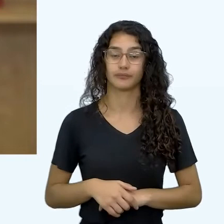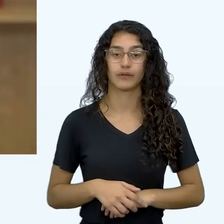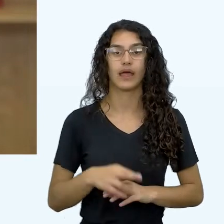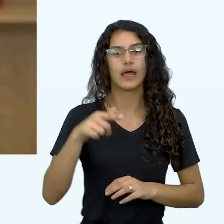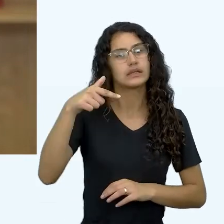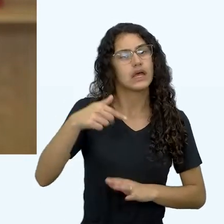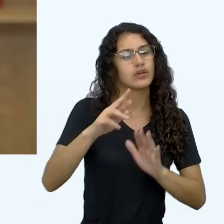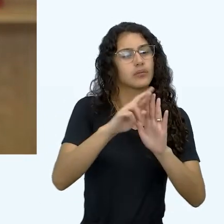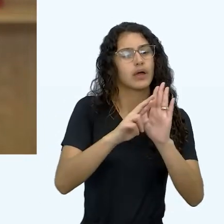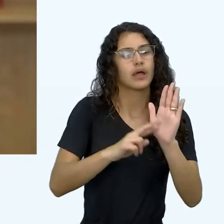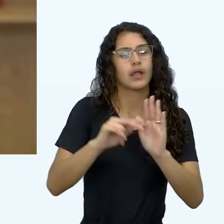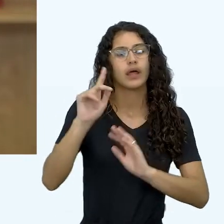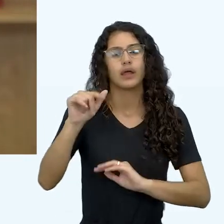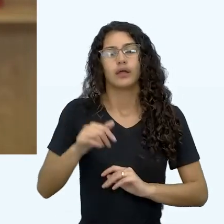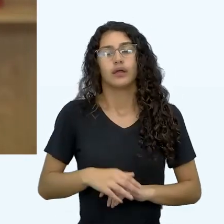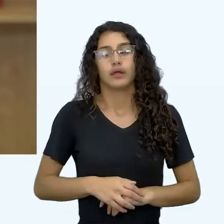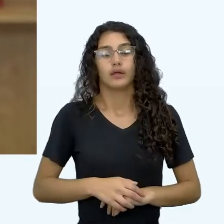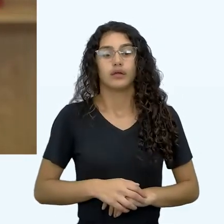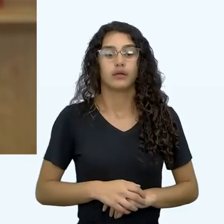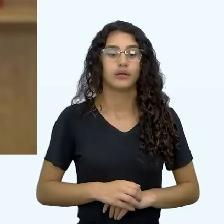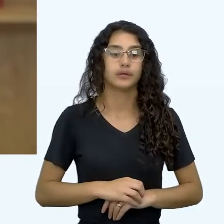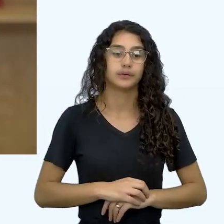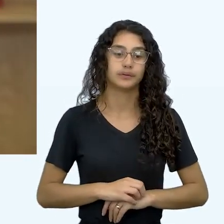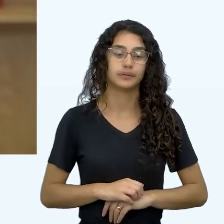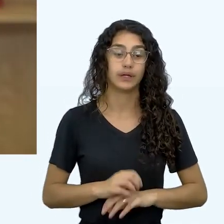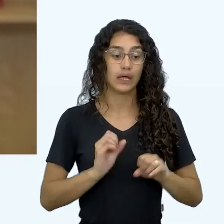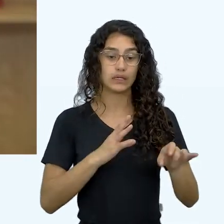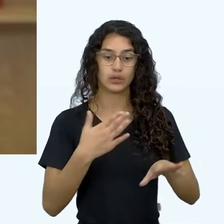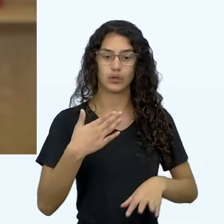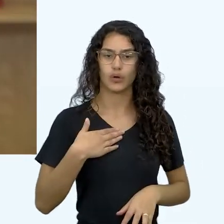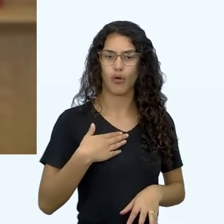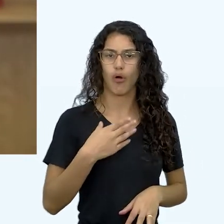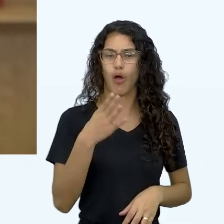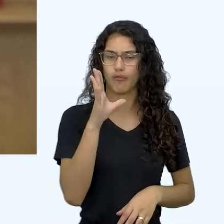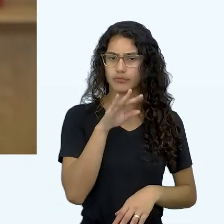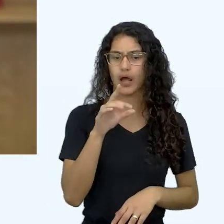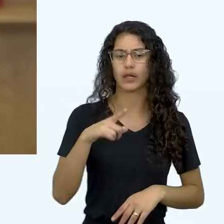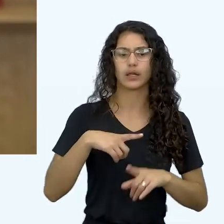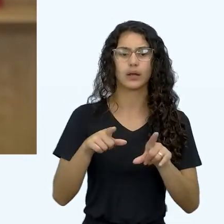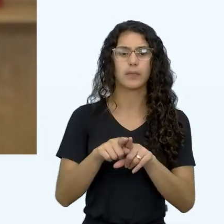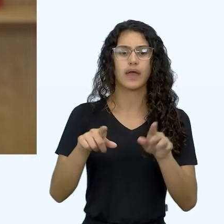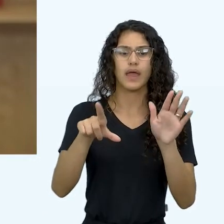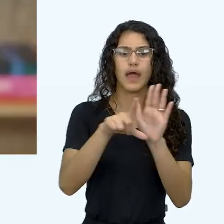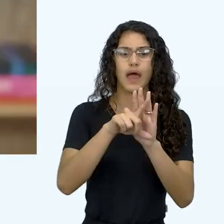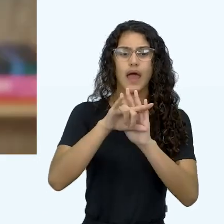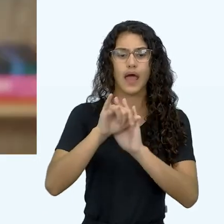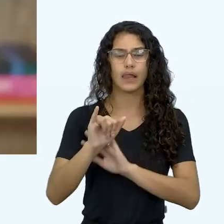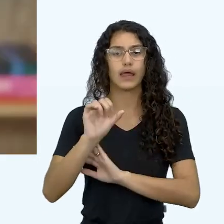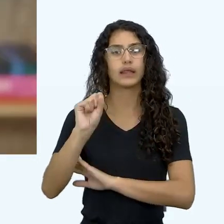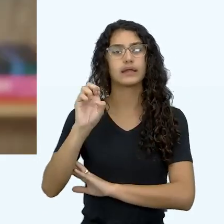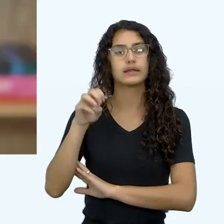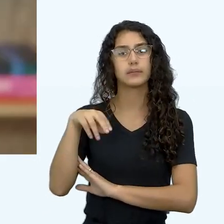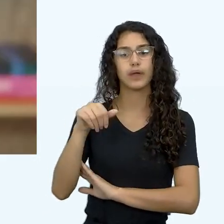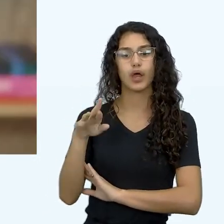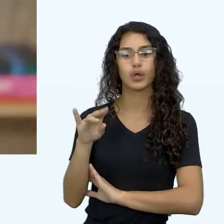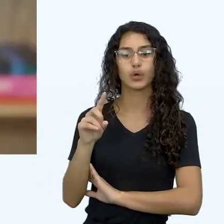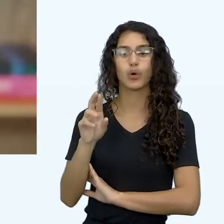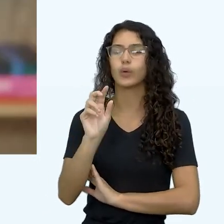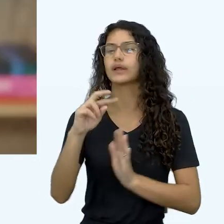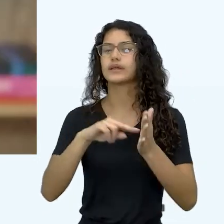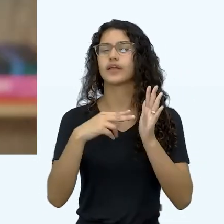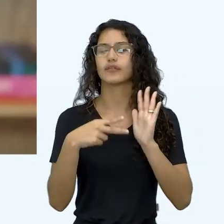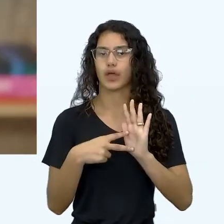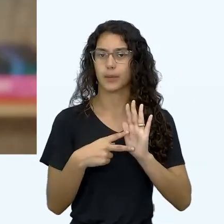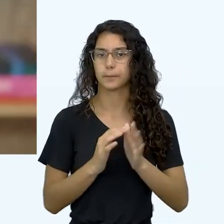regra é a regra que o Rick Chester me ensinou. Ele fala muito sobre a lei da semeadora, O que isso daqui significa?